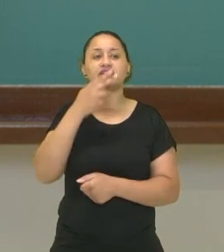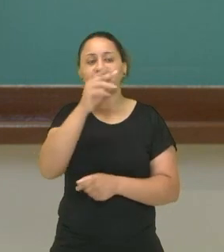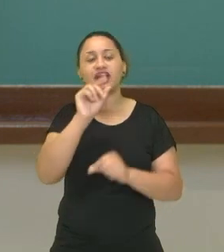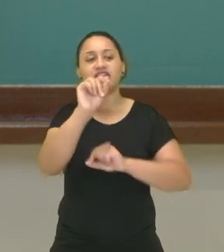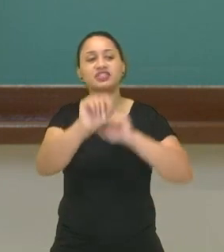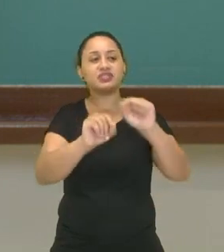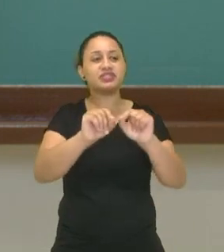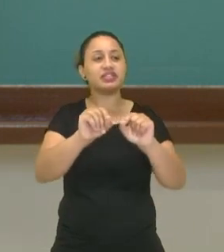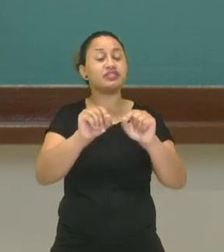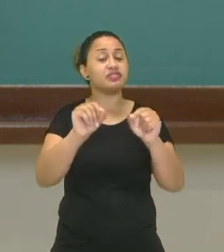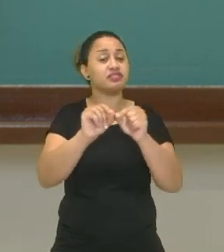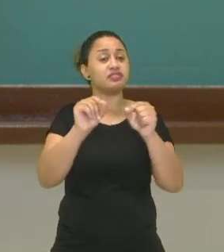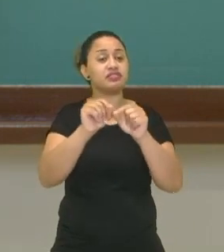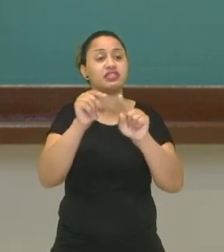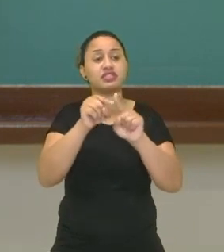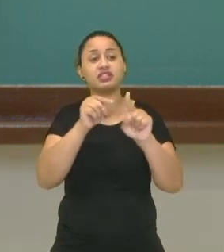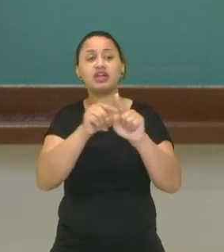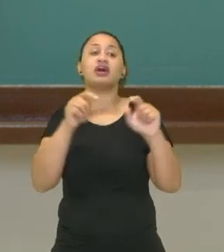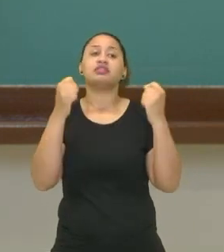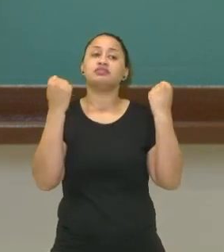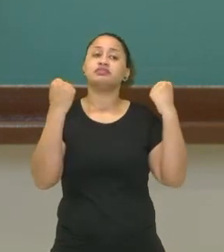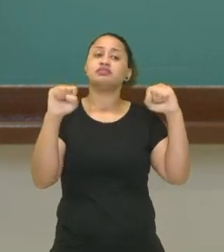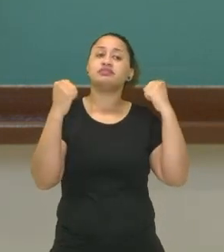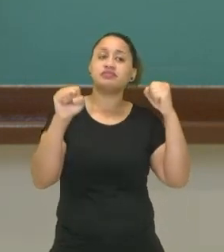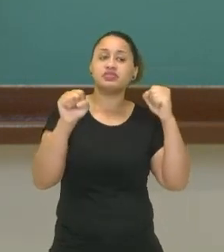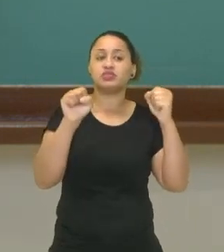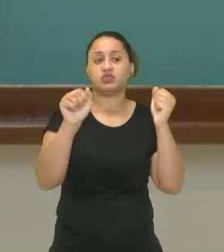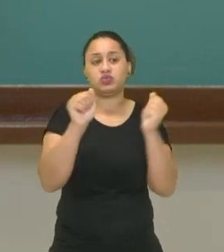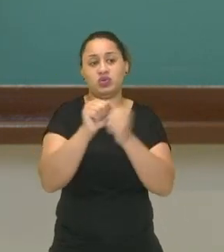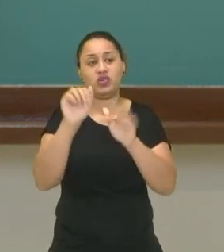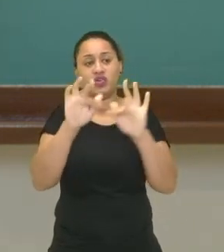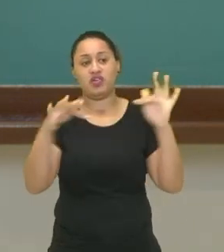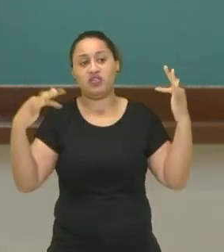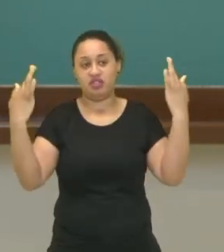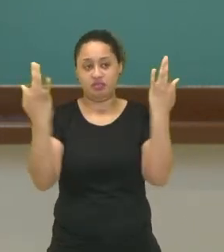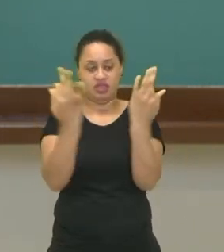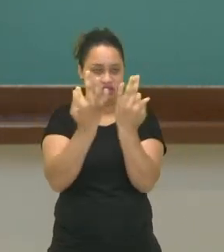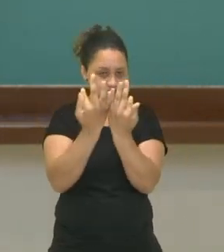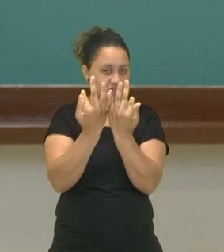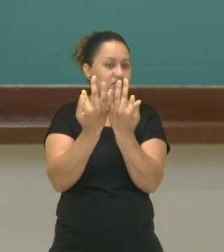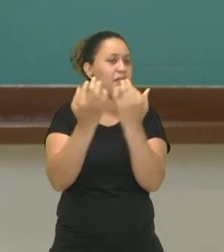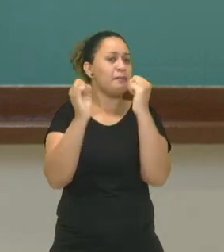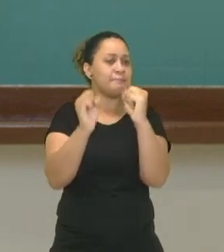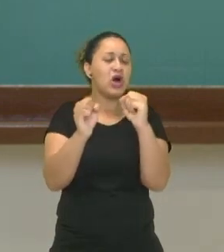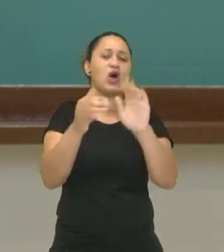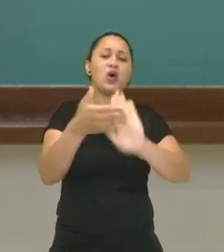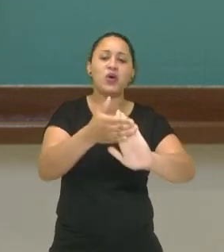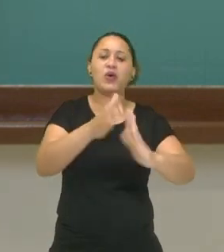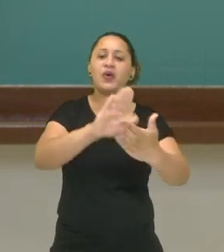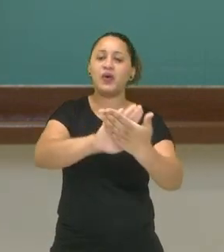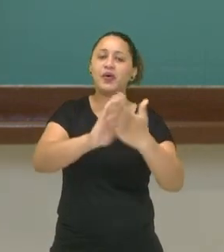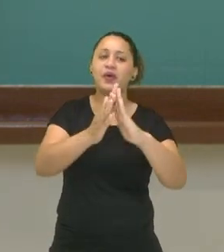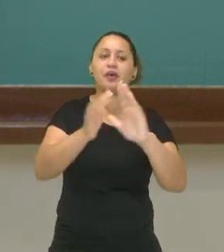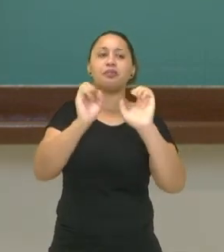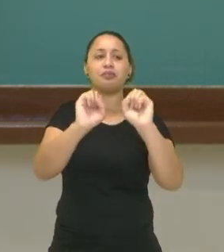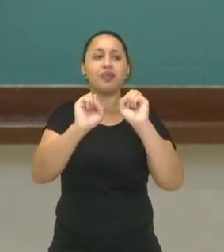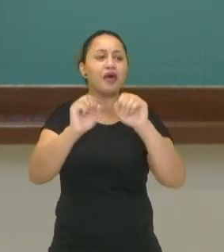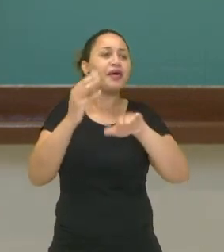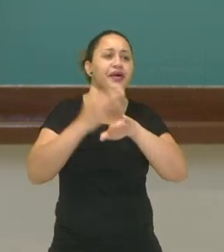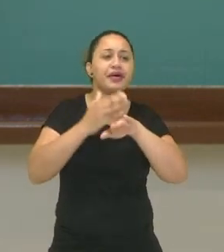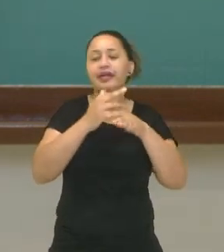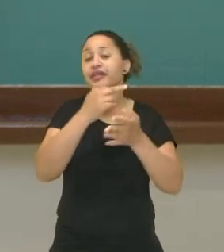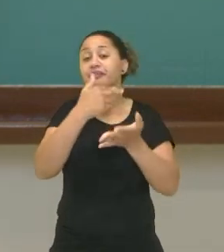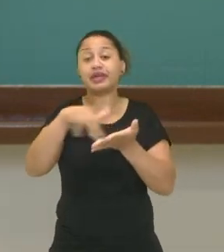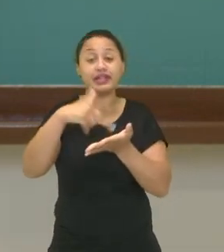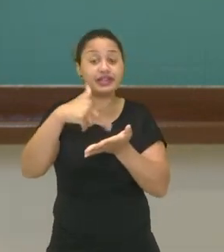de realizar algum tipo de ginástica com seus familiares? Pode ser um alongamento, um aquecimento, até uma